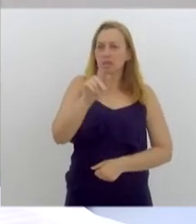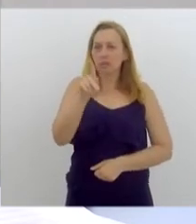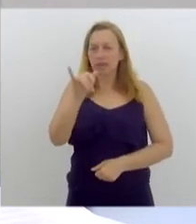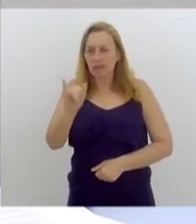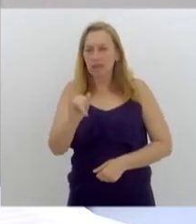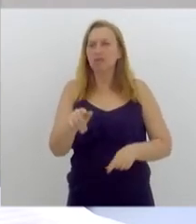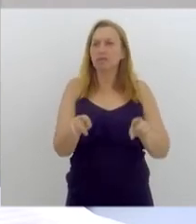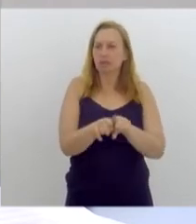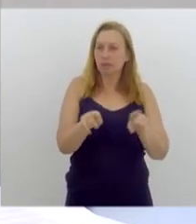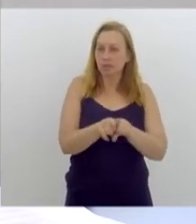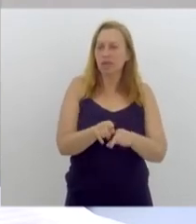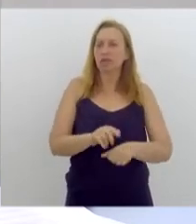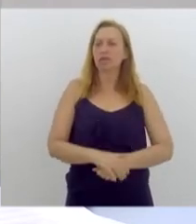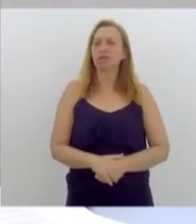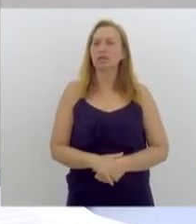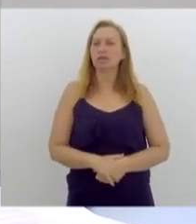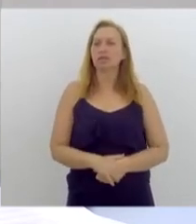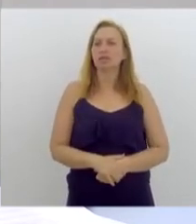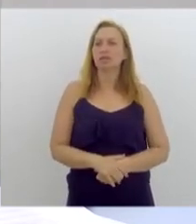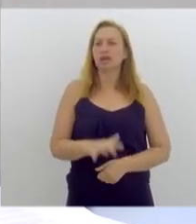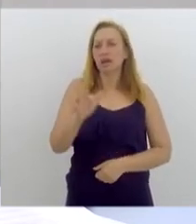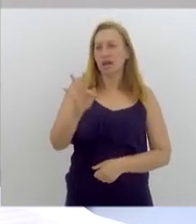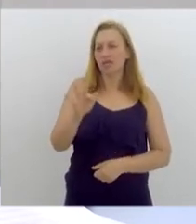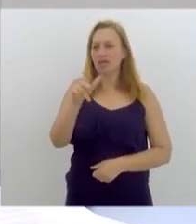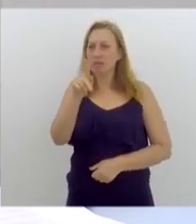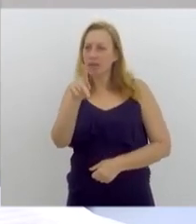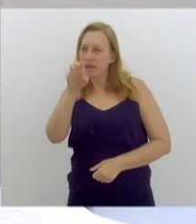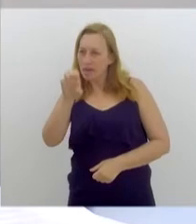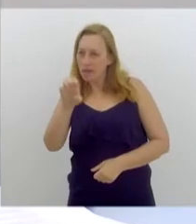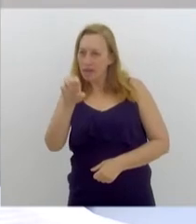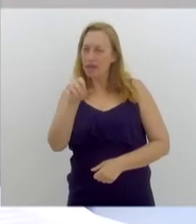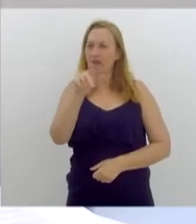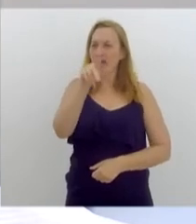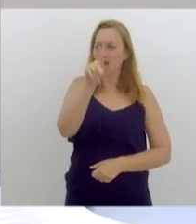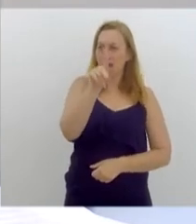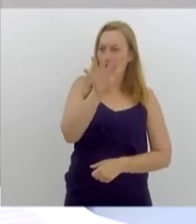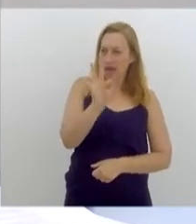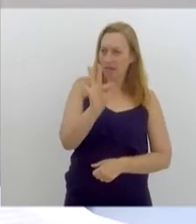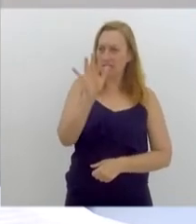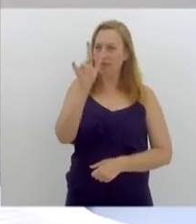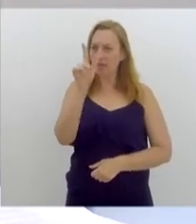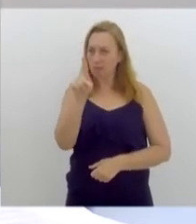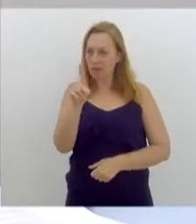pode afetar o fpe e o fpm